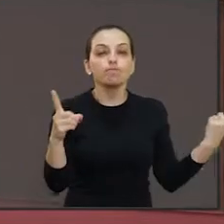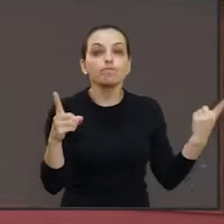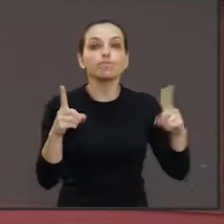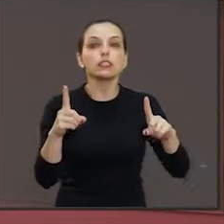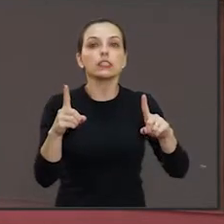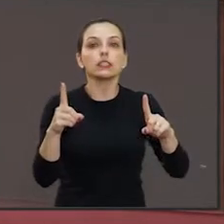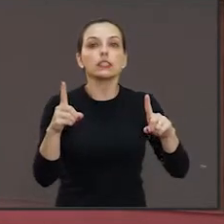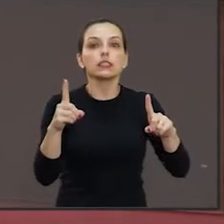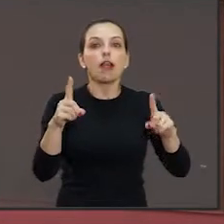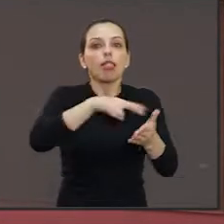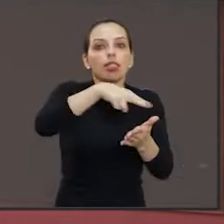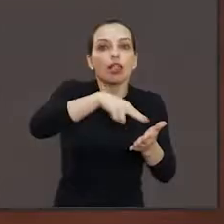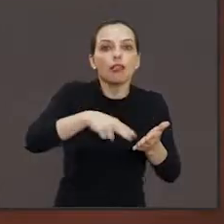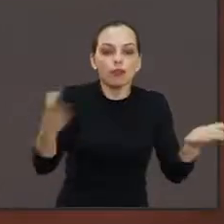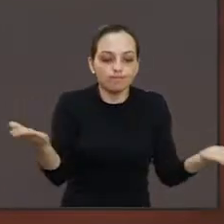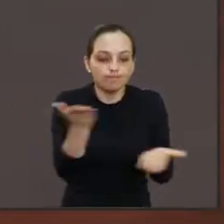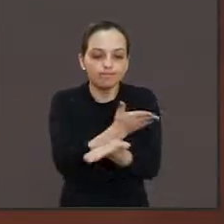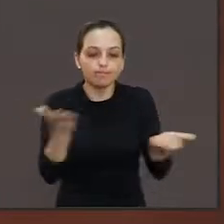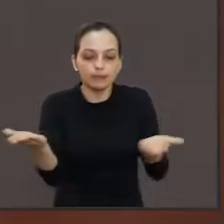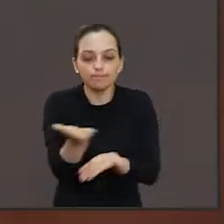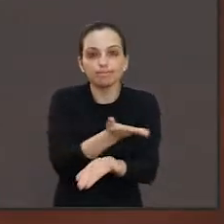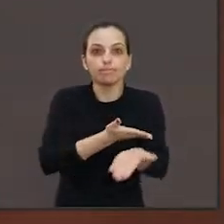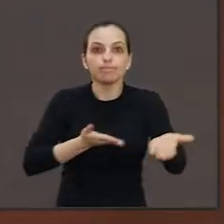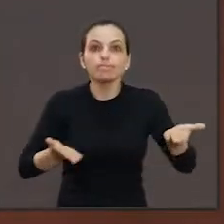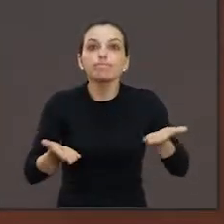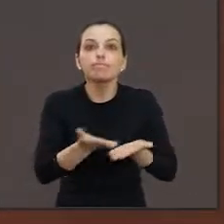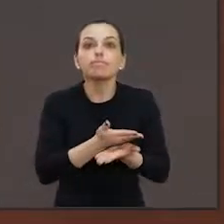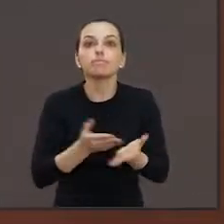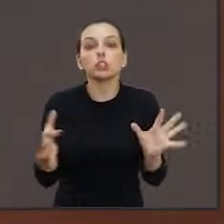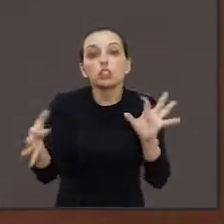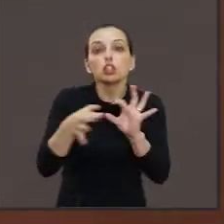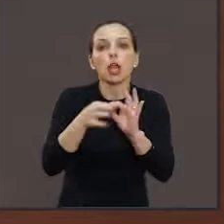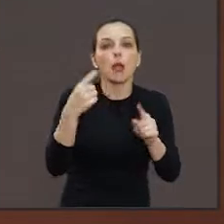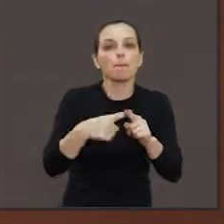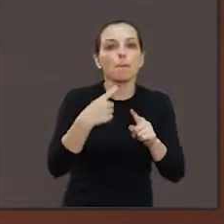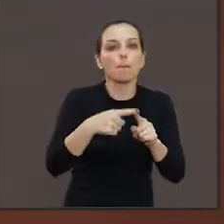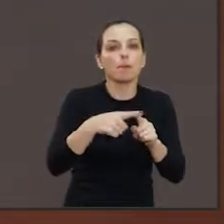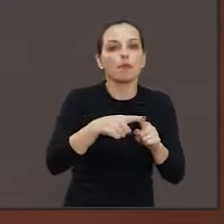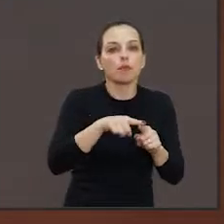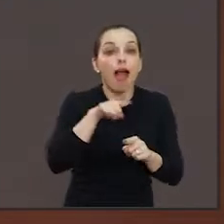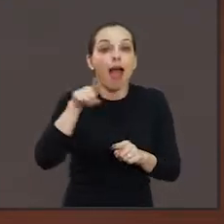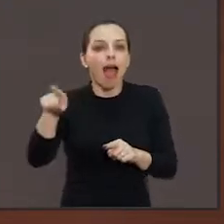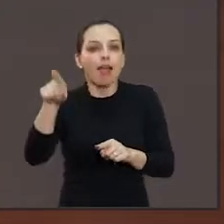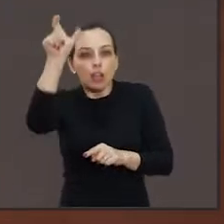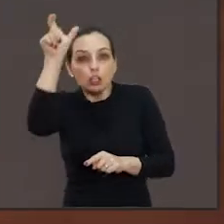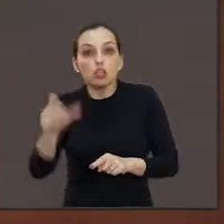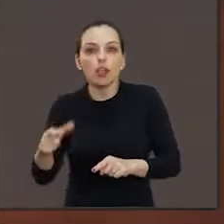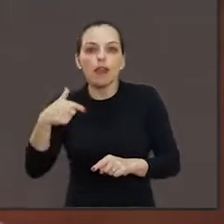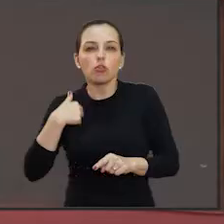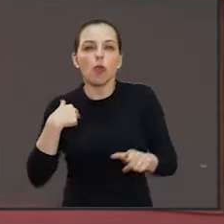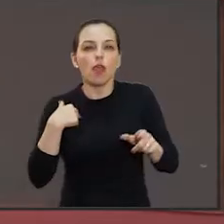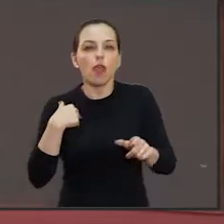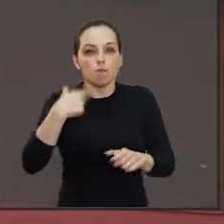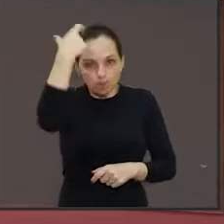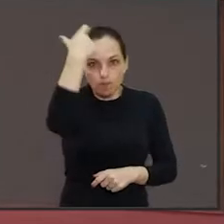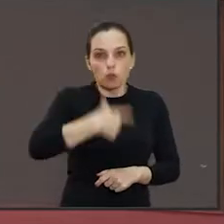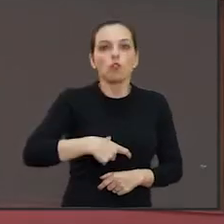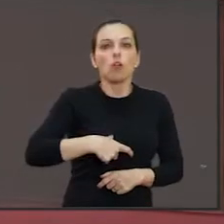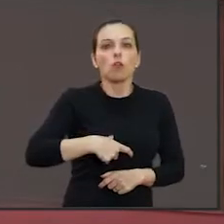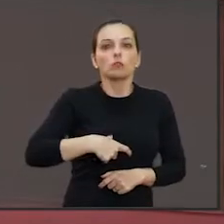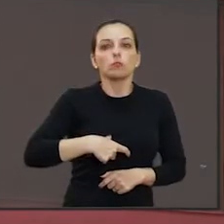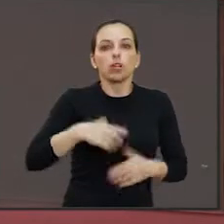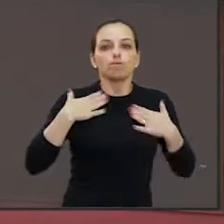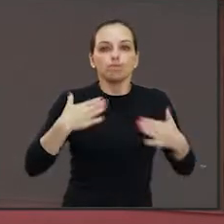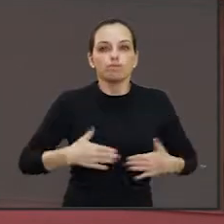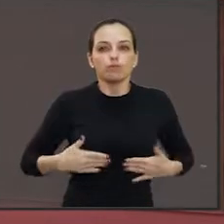emociona, entre as pessoas que dançam. O corpo do outro é a continuação do seu corpo, porque você precisa de saber onde o